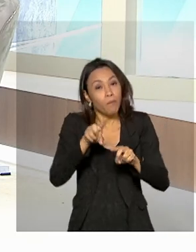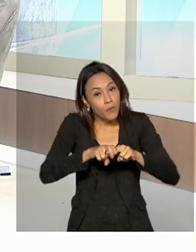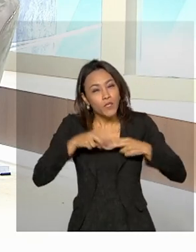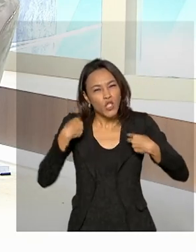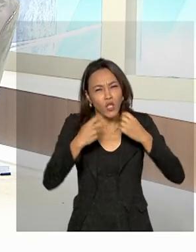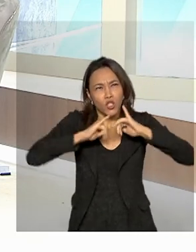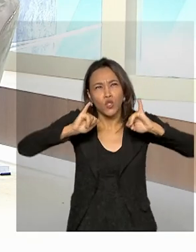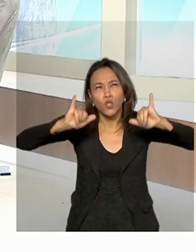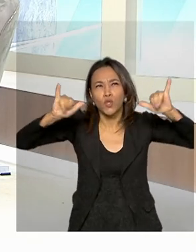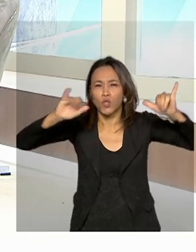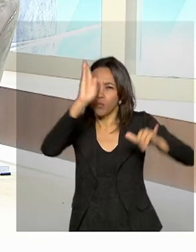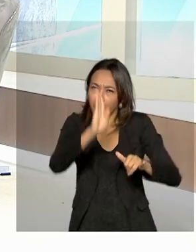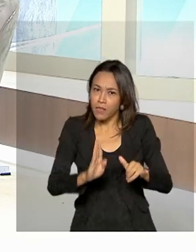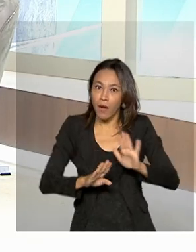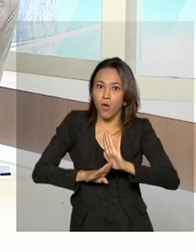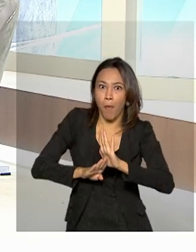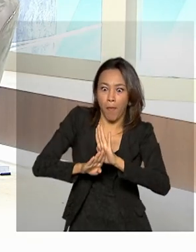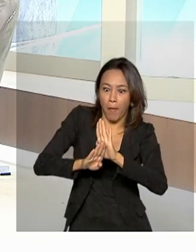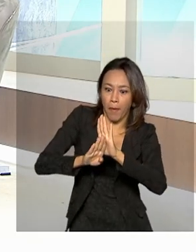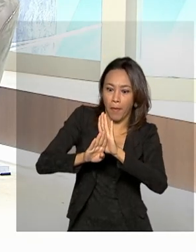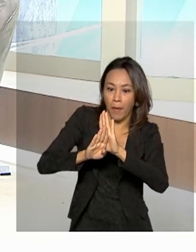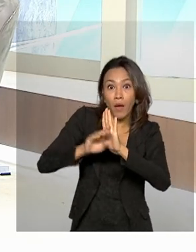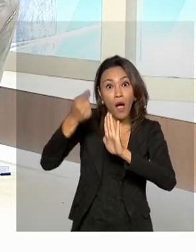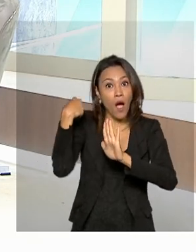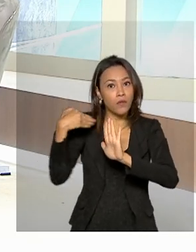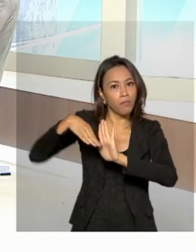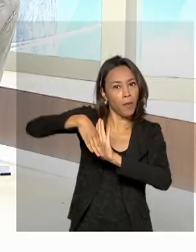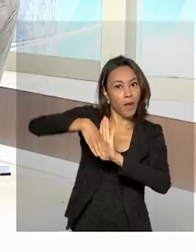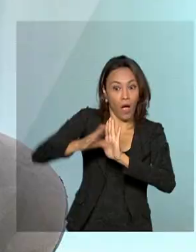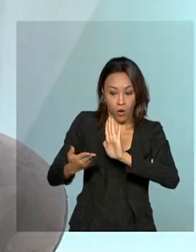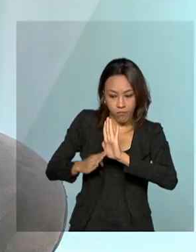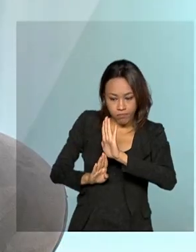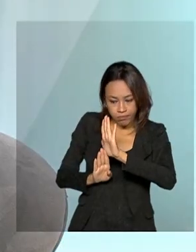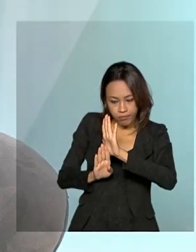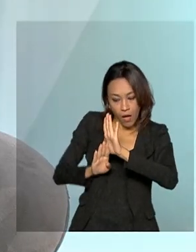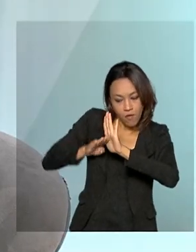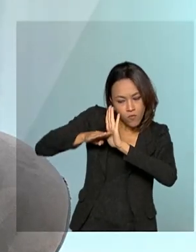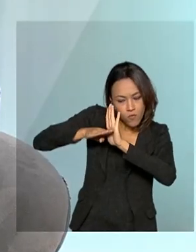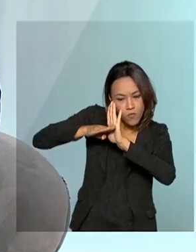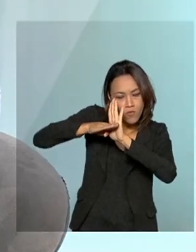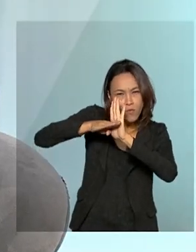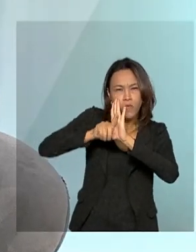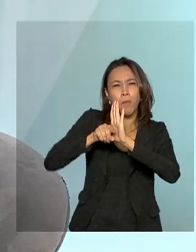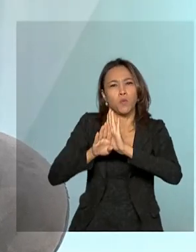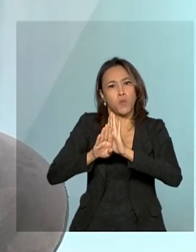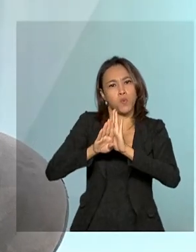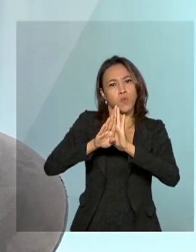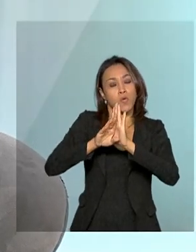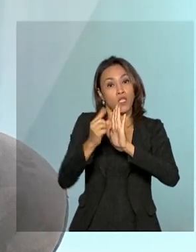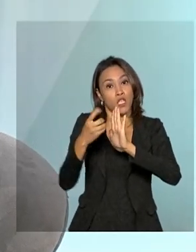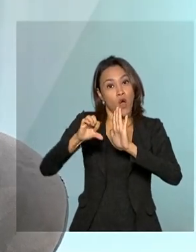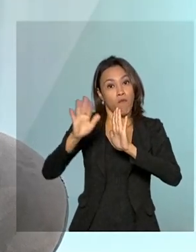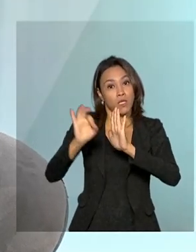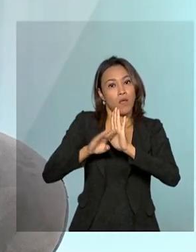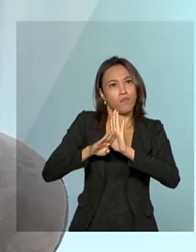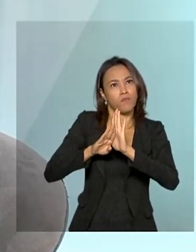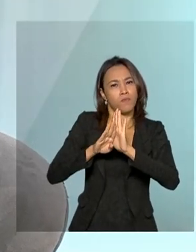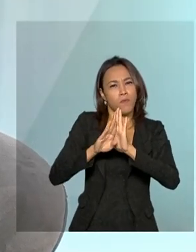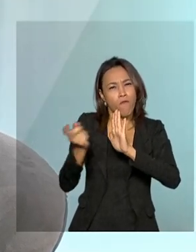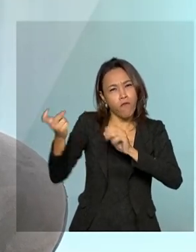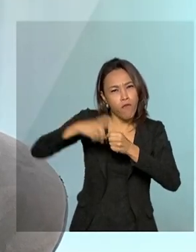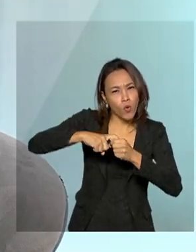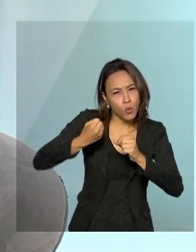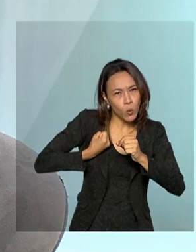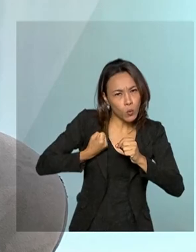campanha, aí depois começa a subir. Começou, veio para a normalidade, chegou a diminuir 19%. Voltou ao número que a